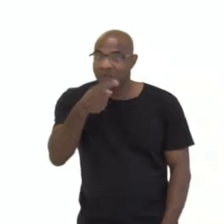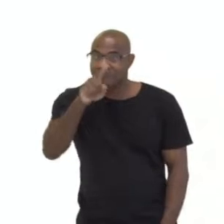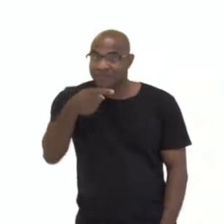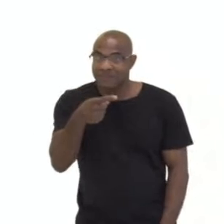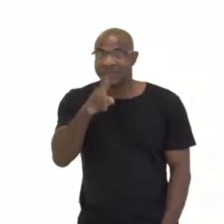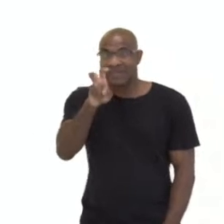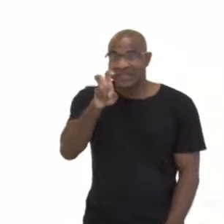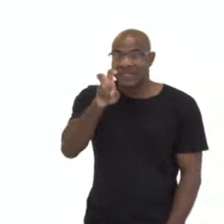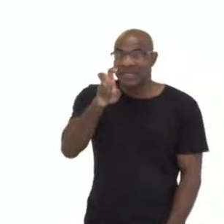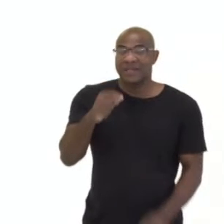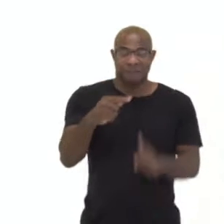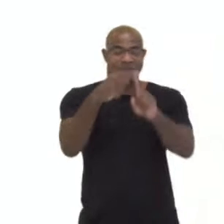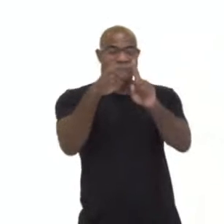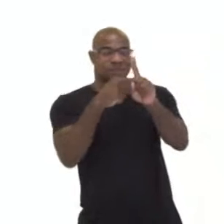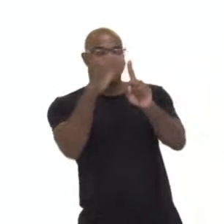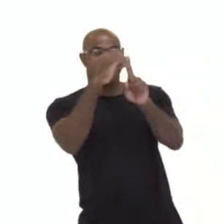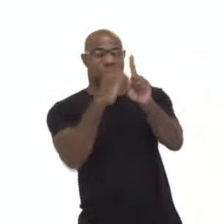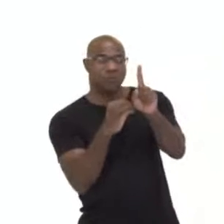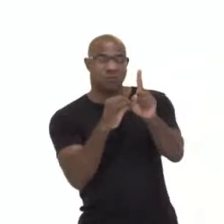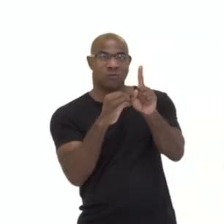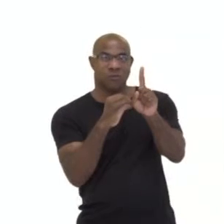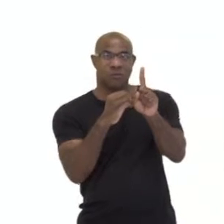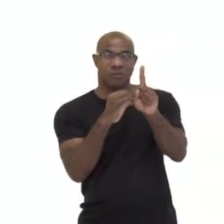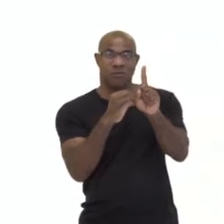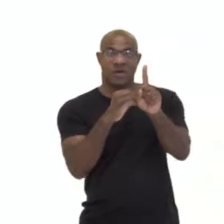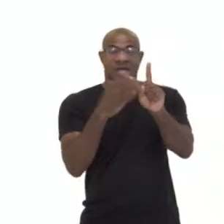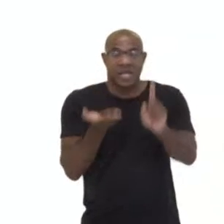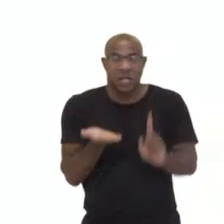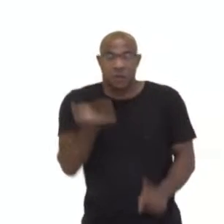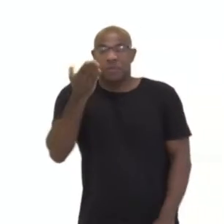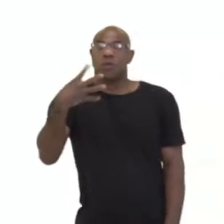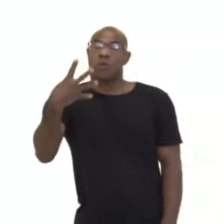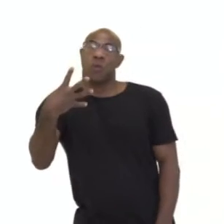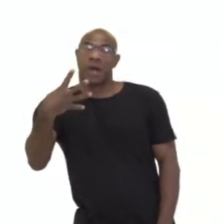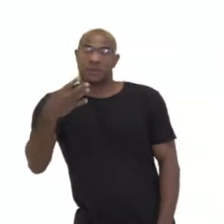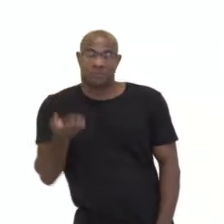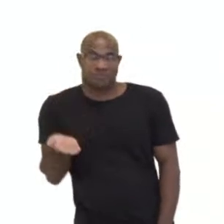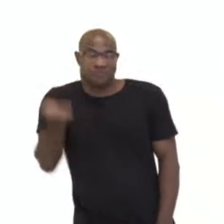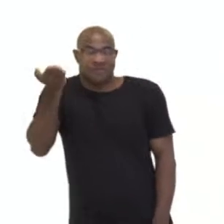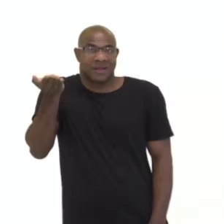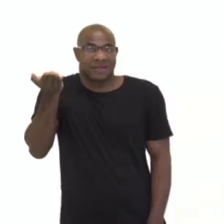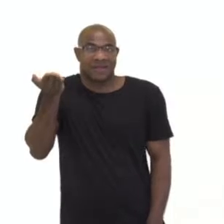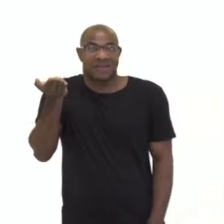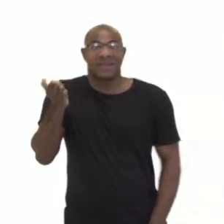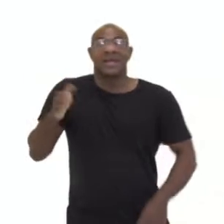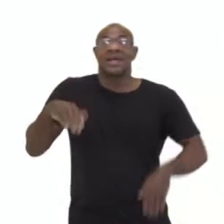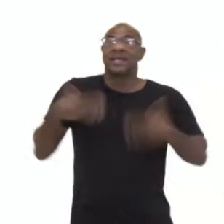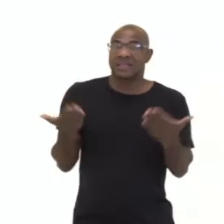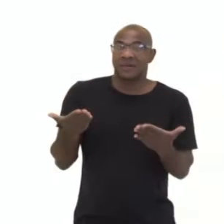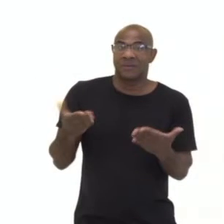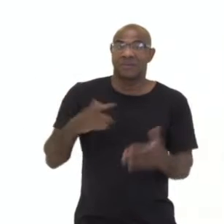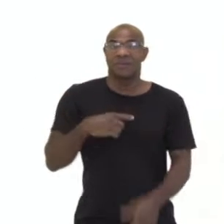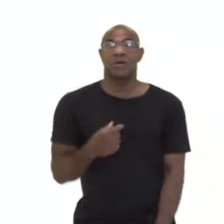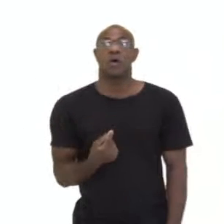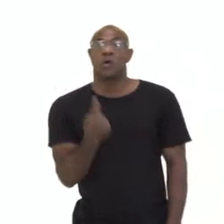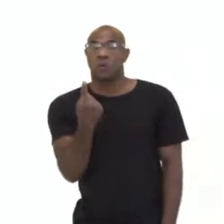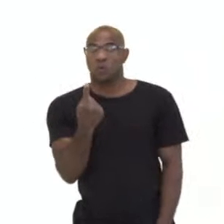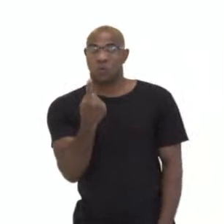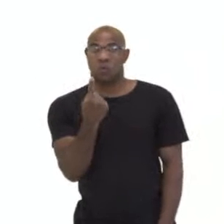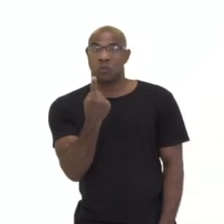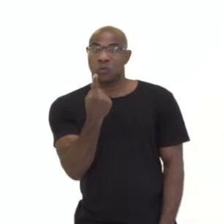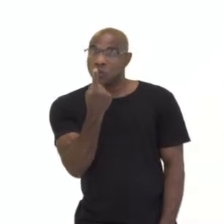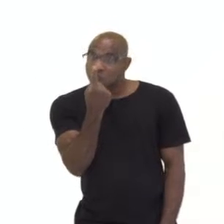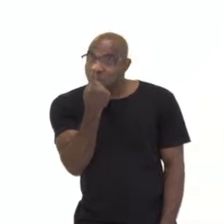zero e subiu 4 graus, então ela passou a ser 1,5 grau acima de